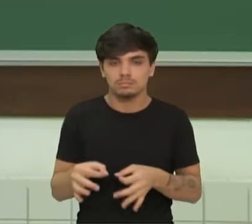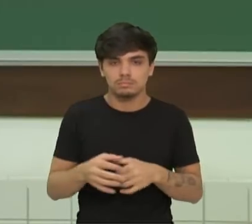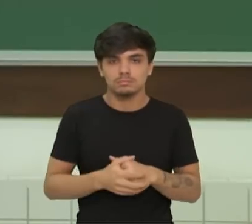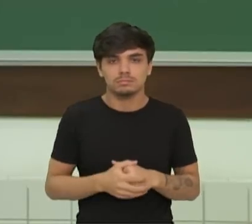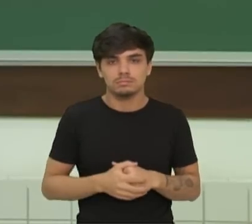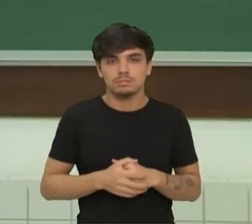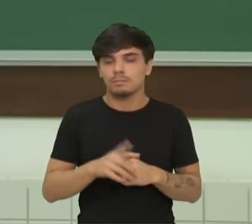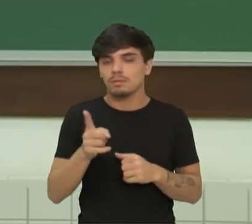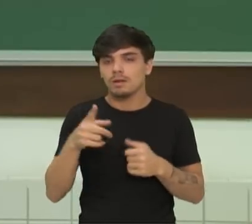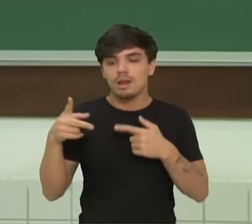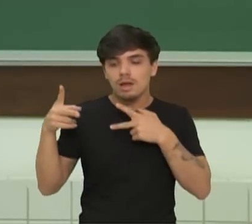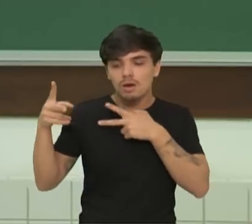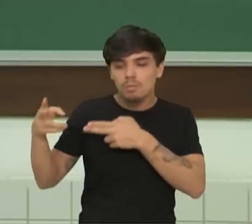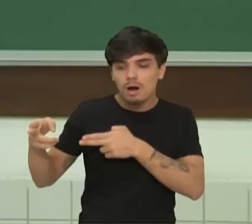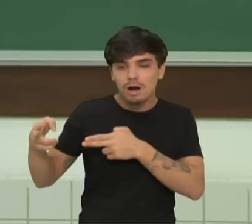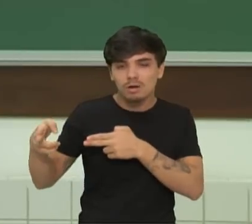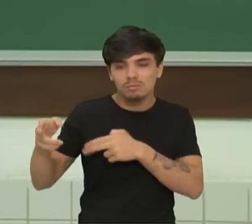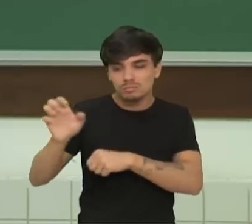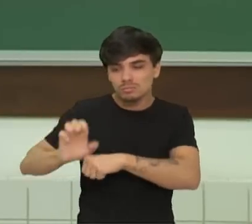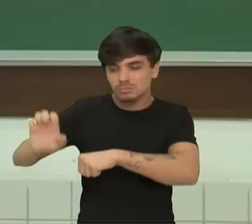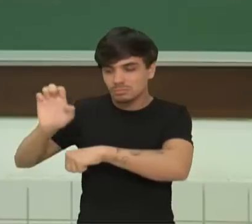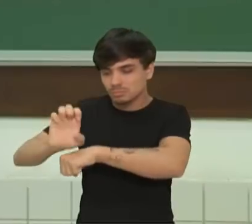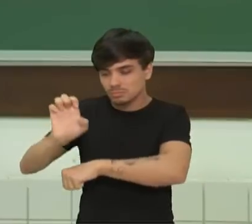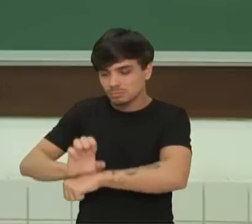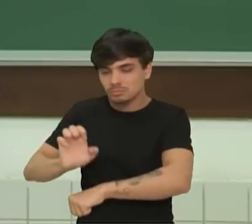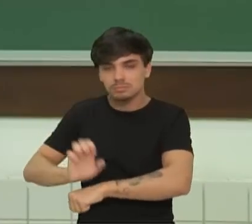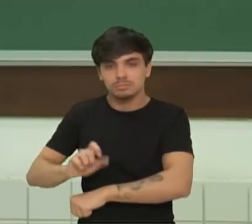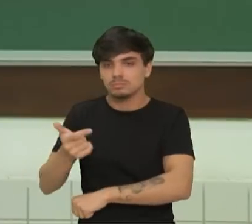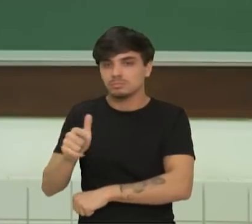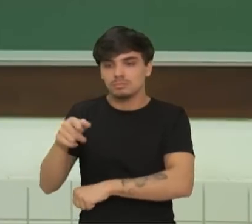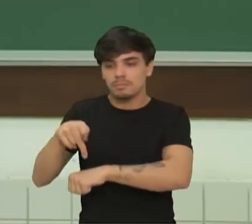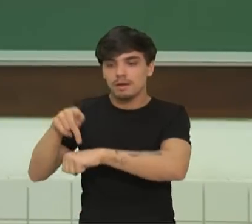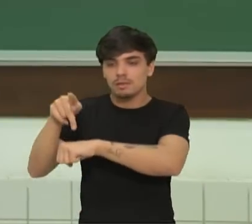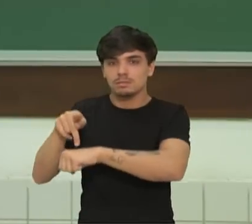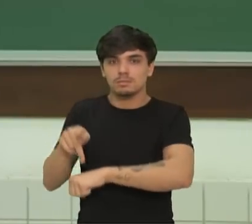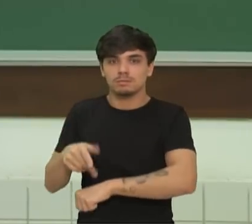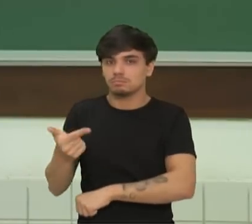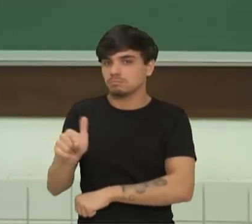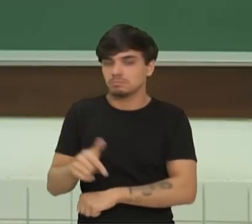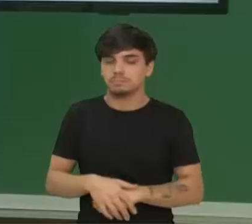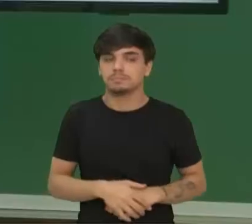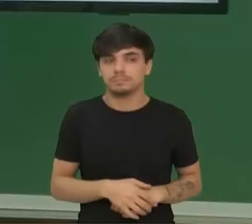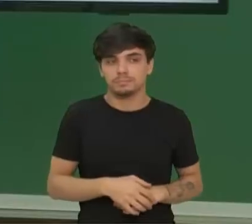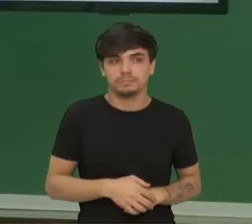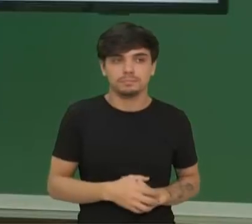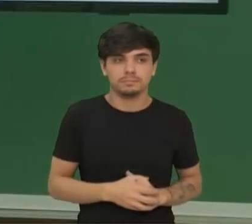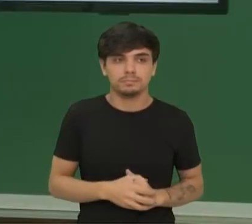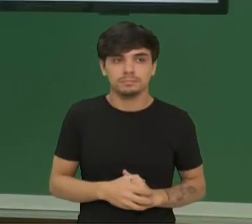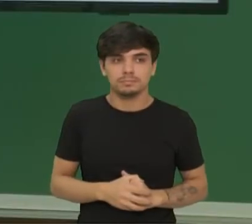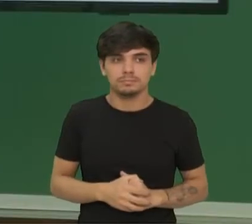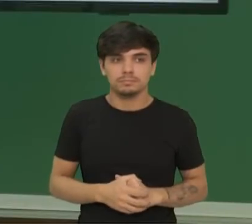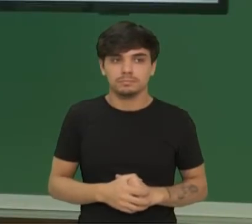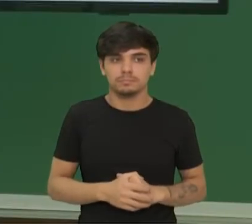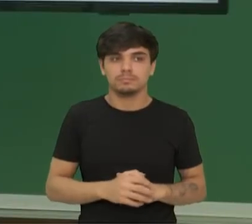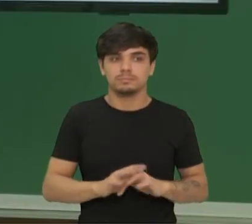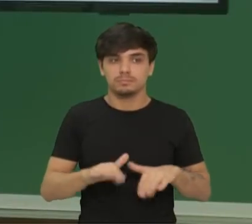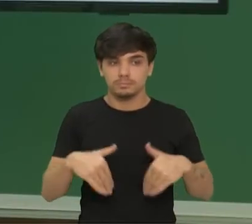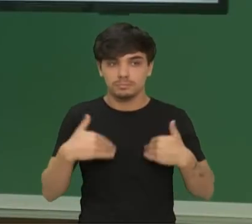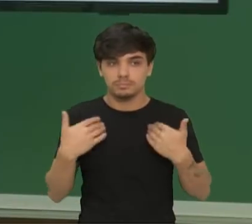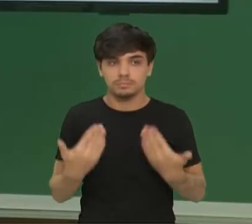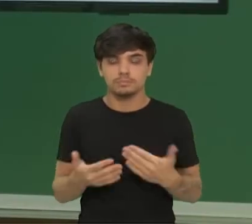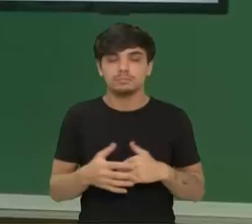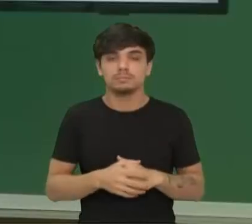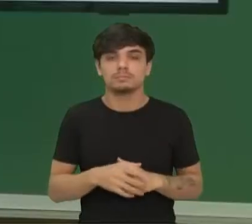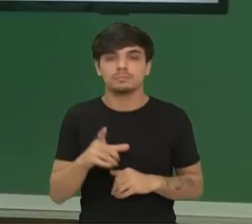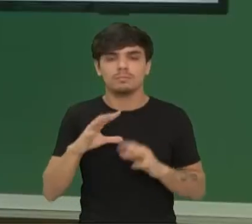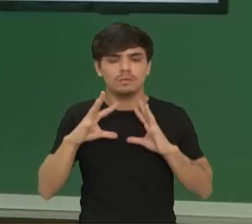ao mesmo tempo em todos os estados, em todos os países, tá? Olha lá. Entretanto,